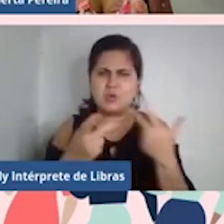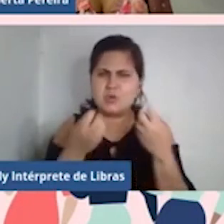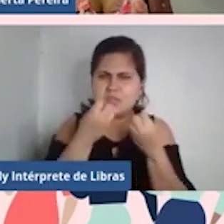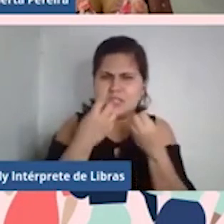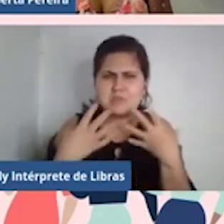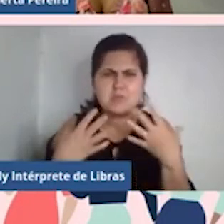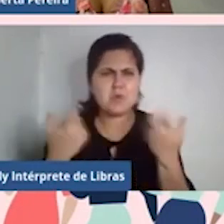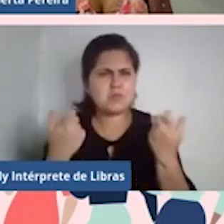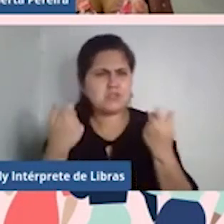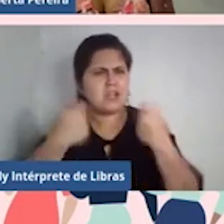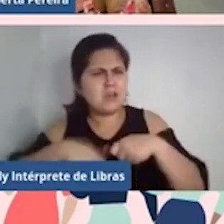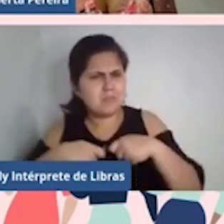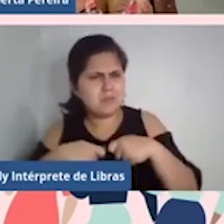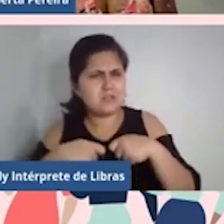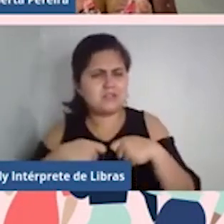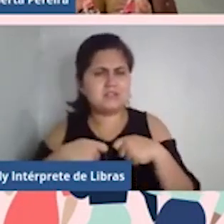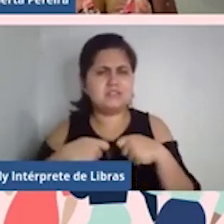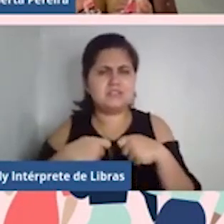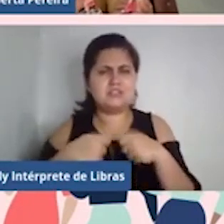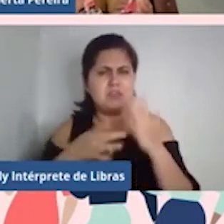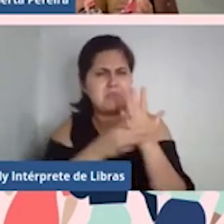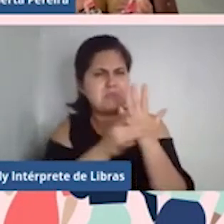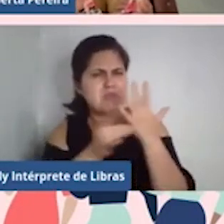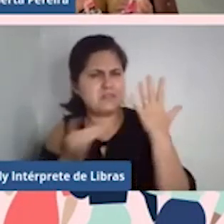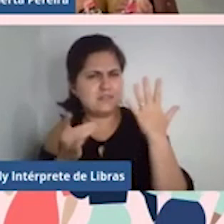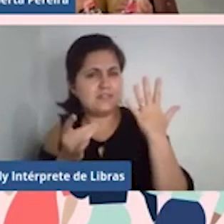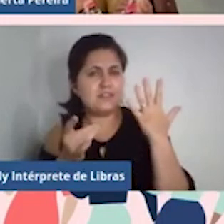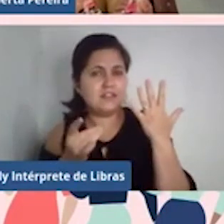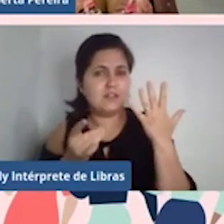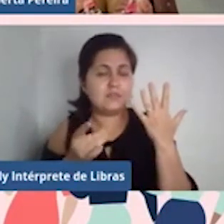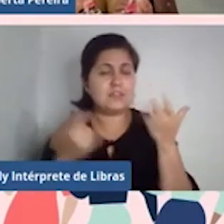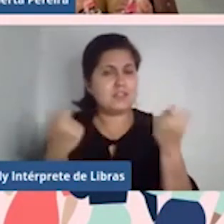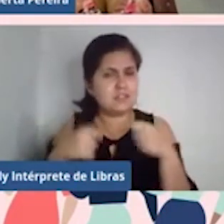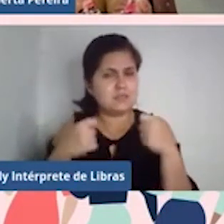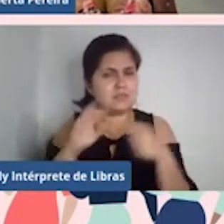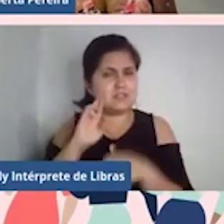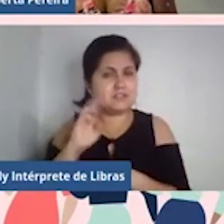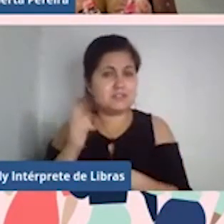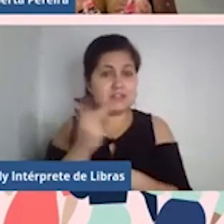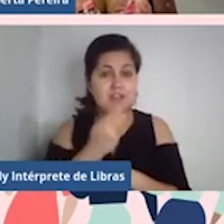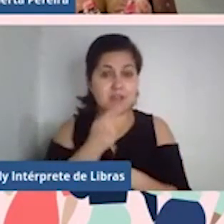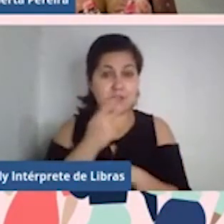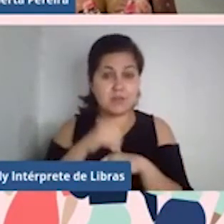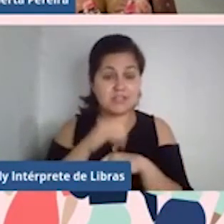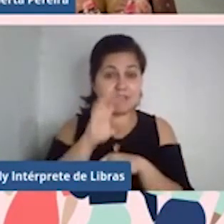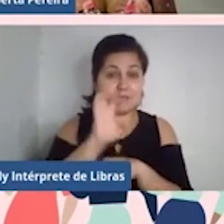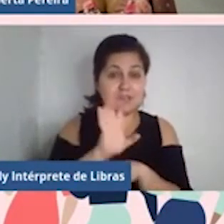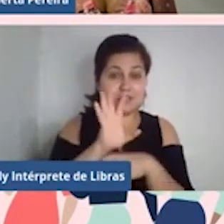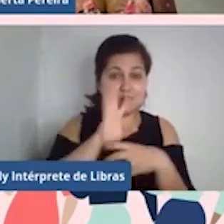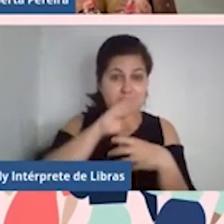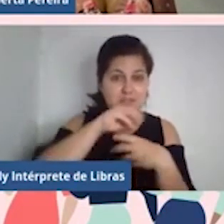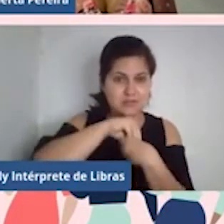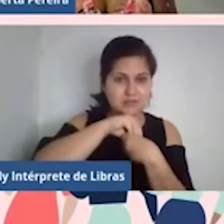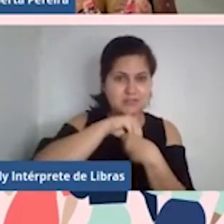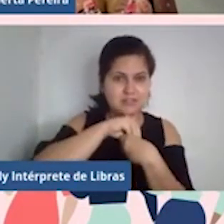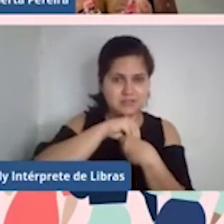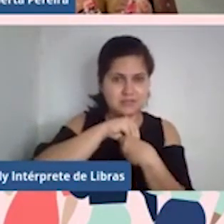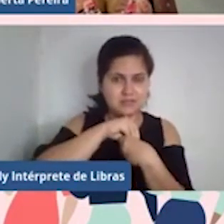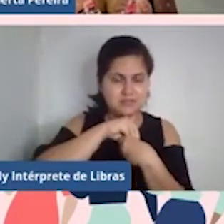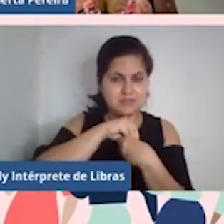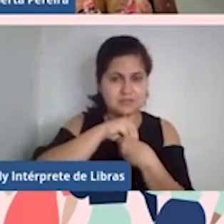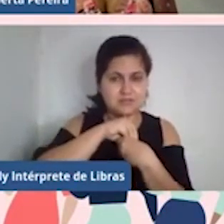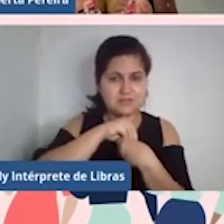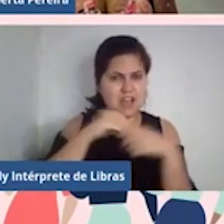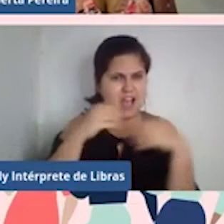de capacidades, de habilidades, que precisa reconhecer mais isso em si, né?